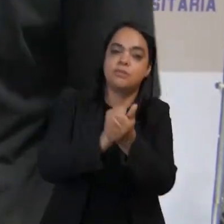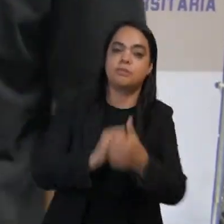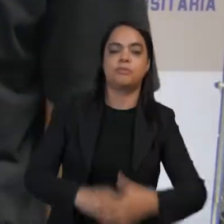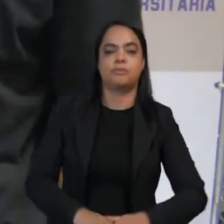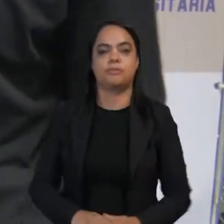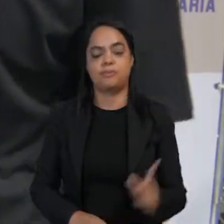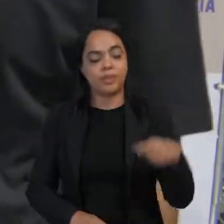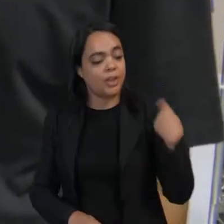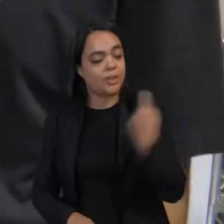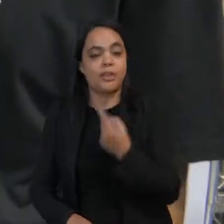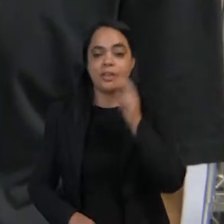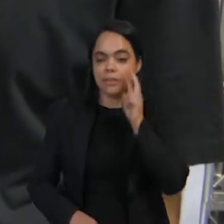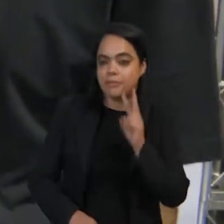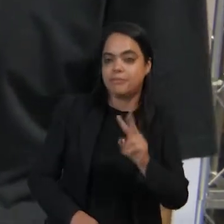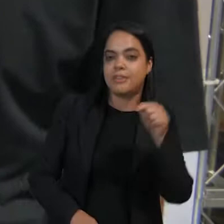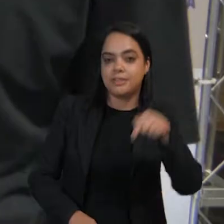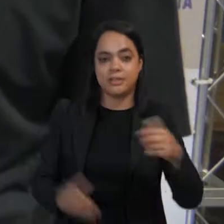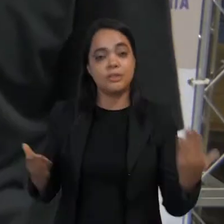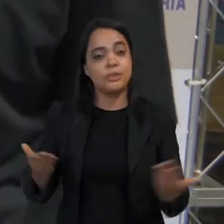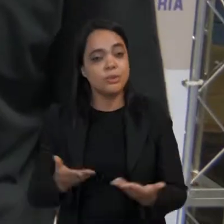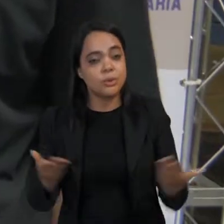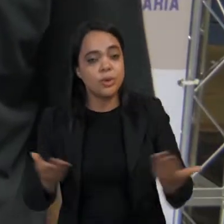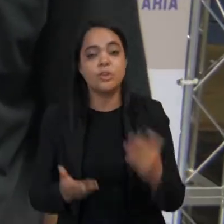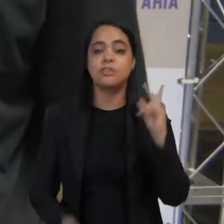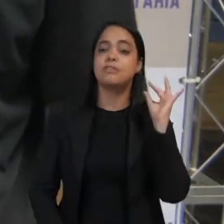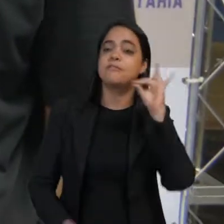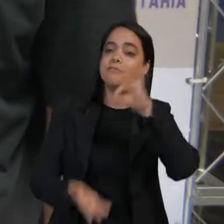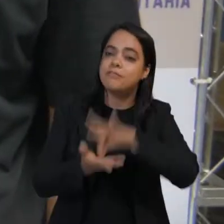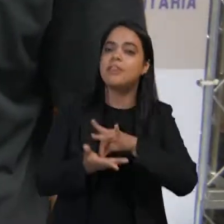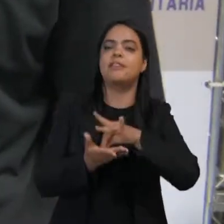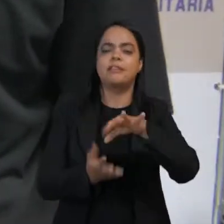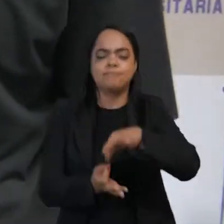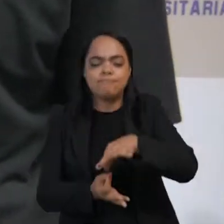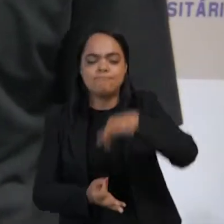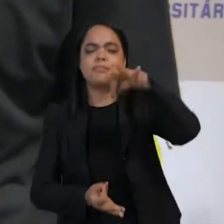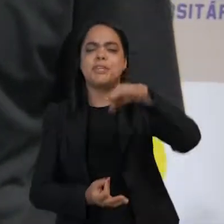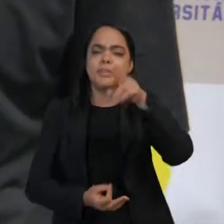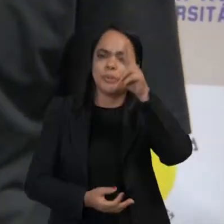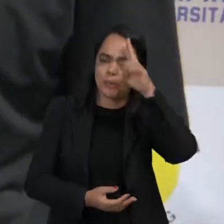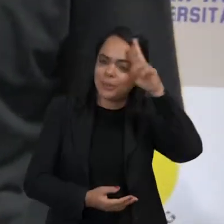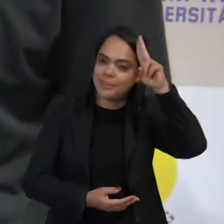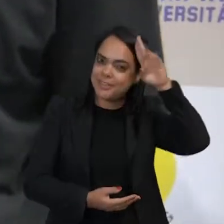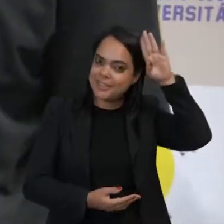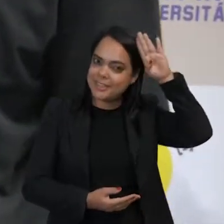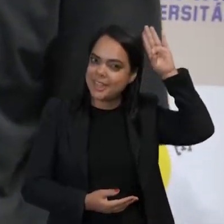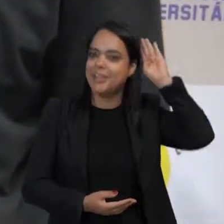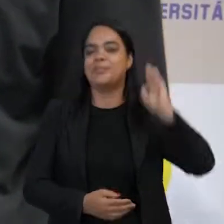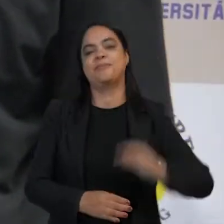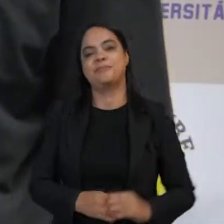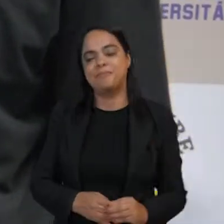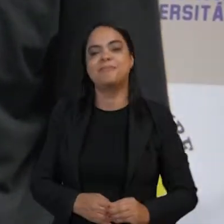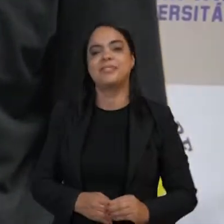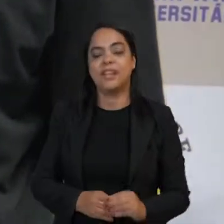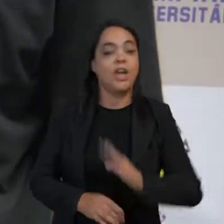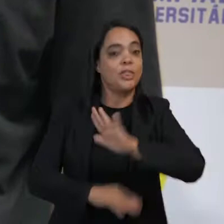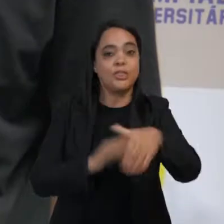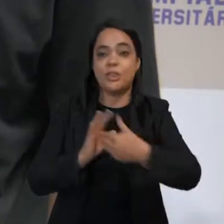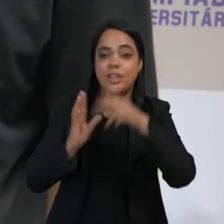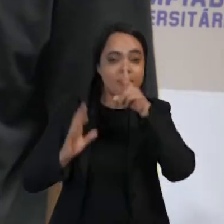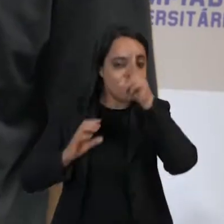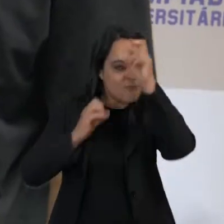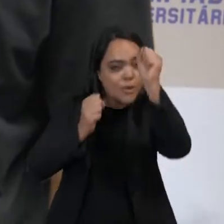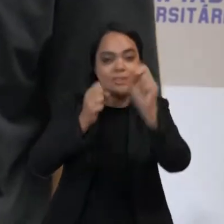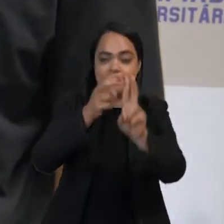esporte? Nós estamos vendo aqui nessa noite o verdadeiro espírito universitário. Toda a força